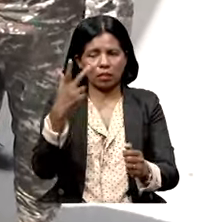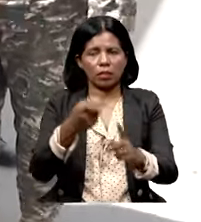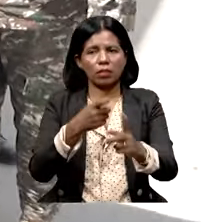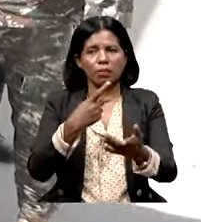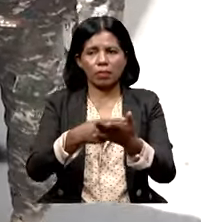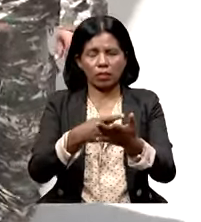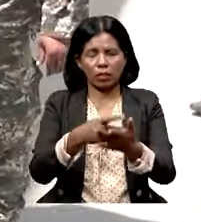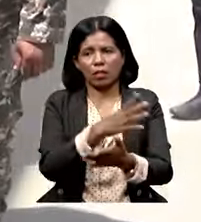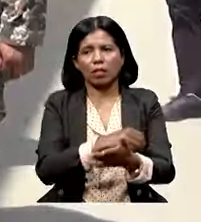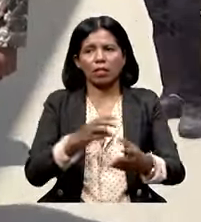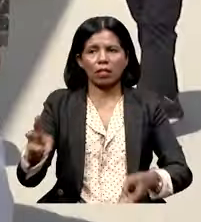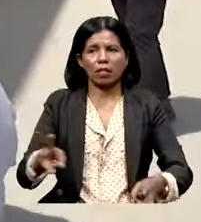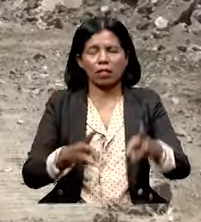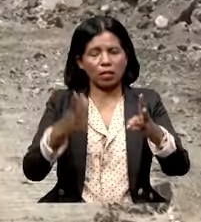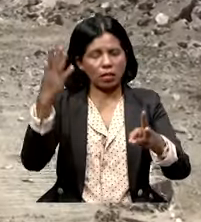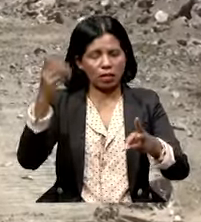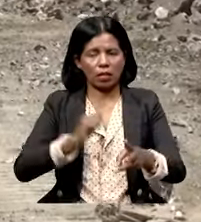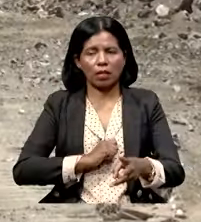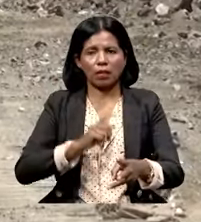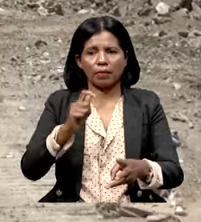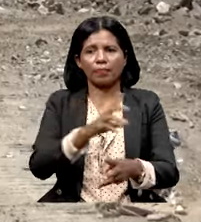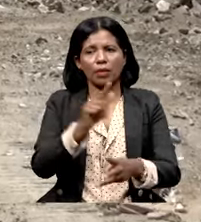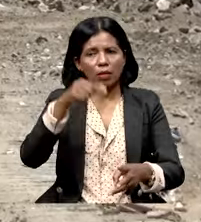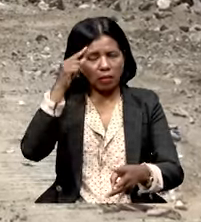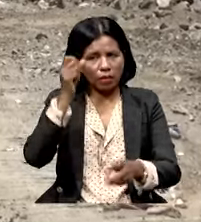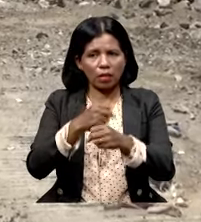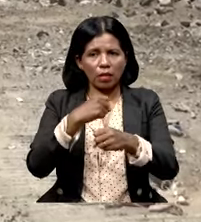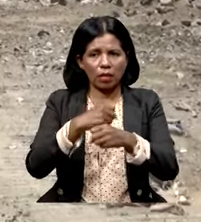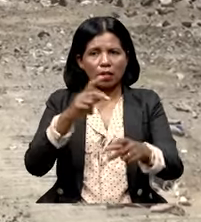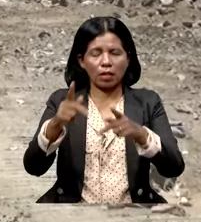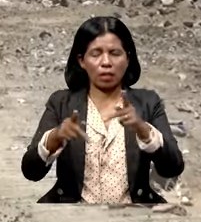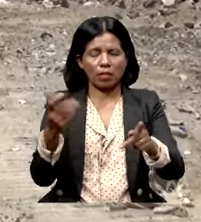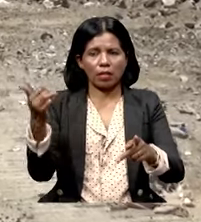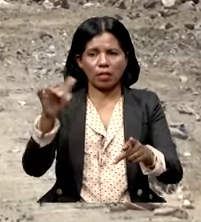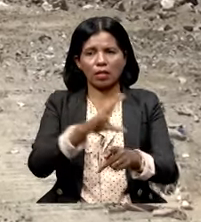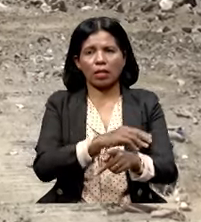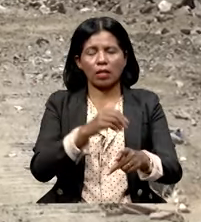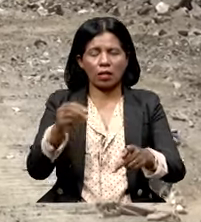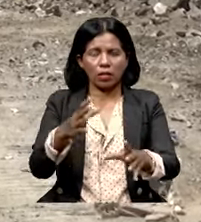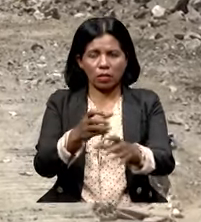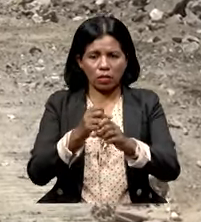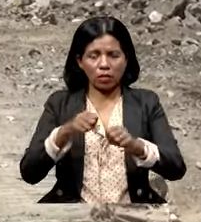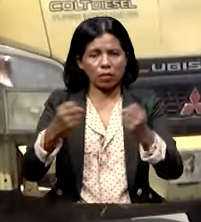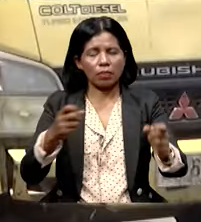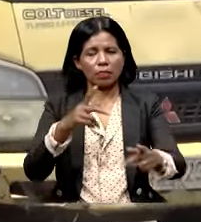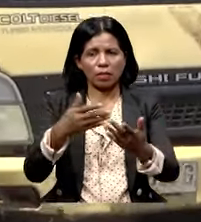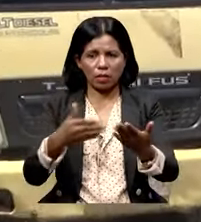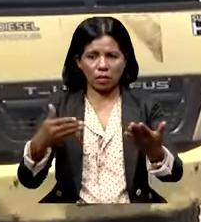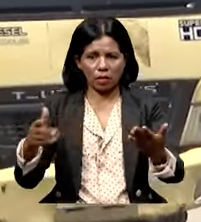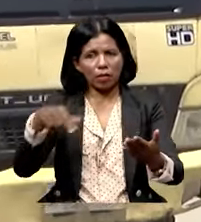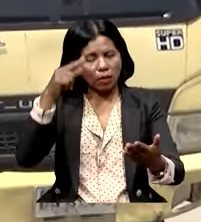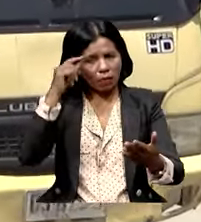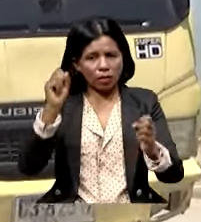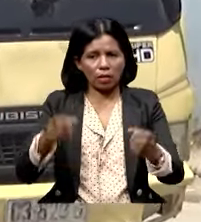projeto alargamento estrada e Mutin. Tira acordo no governo halo com a comunidade afetada Sira, antes sobre a comunidade em Assassan, o governo